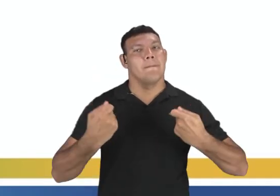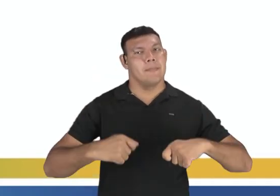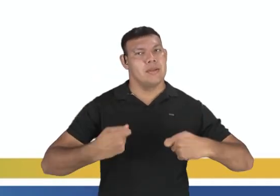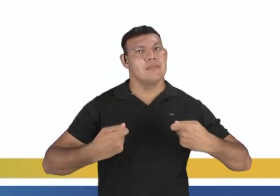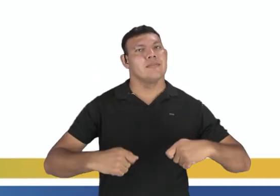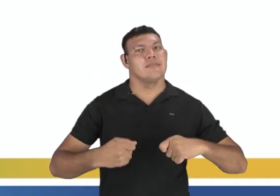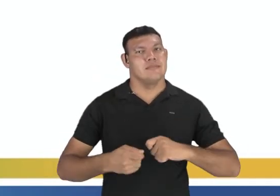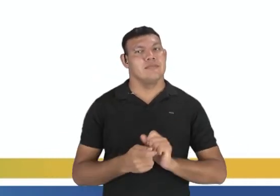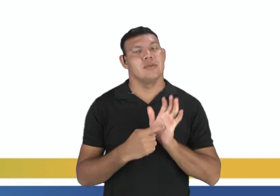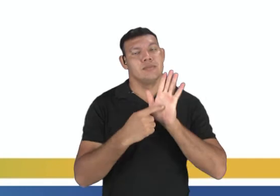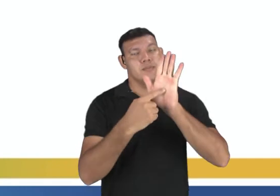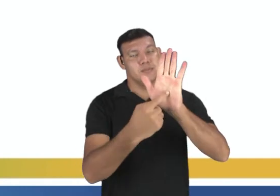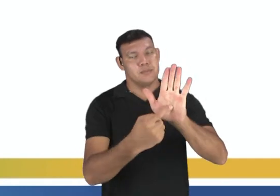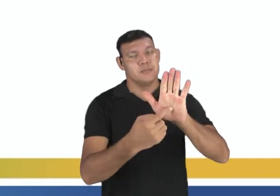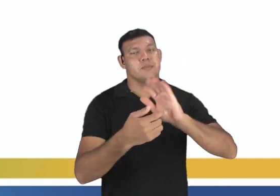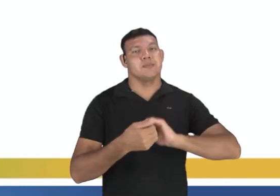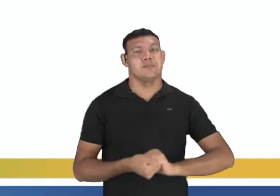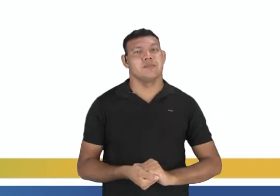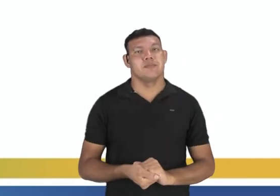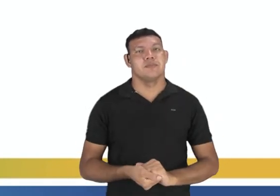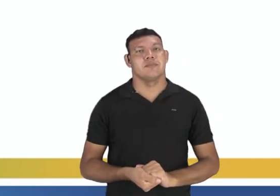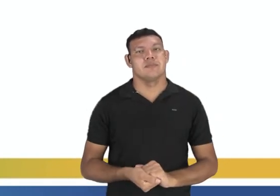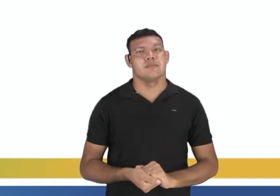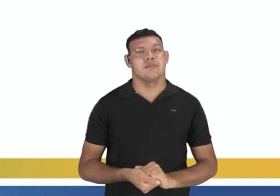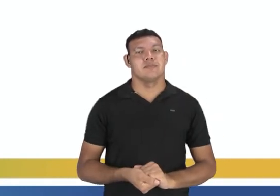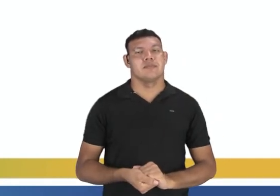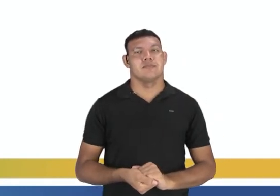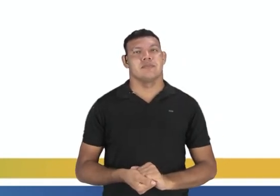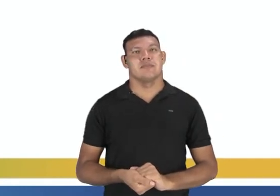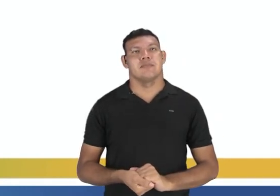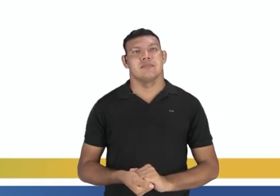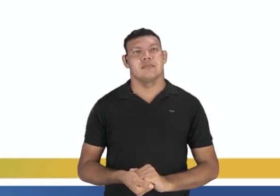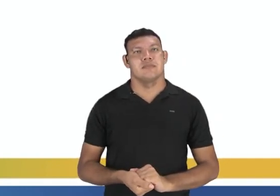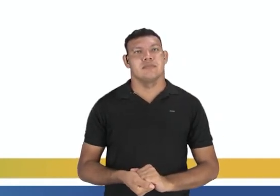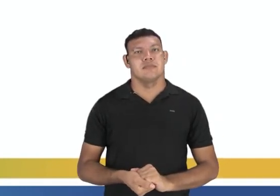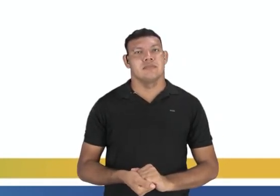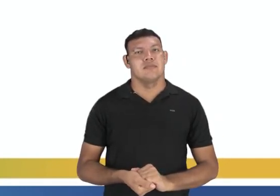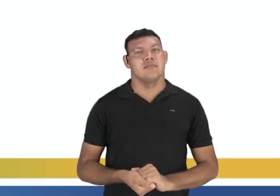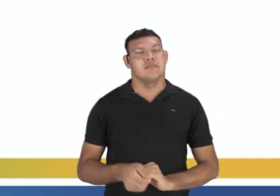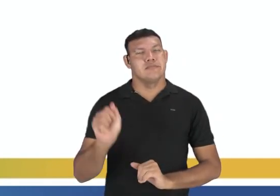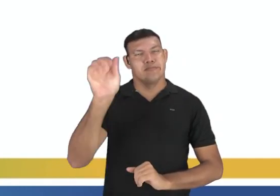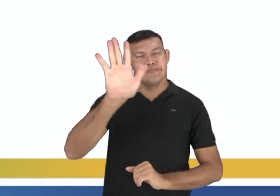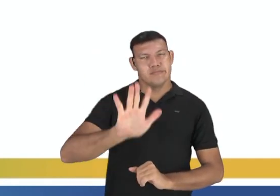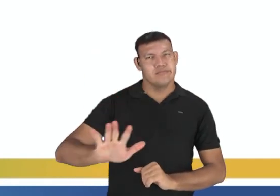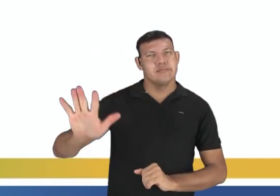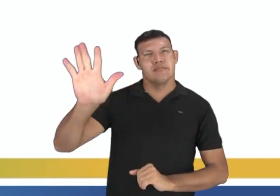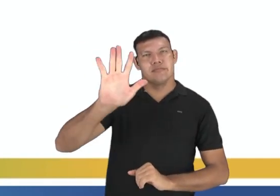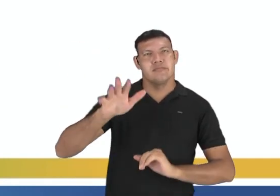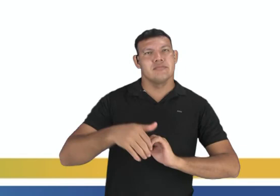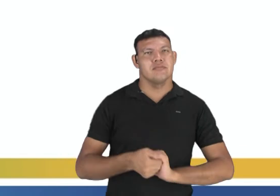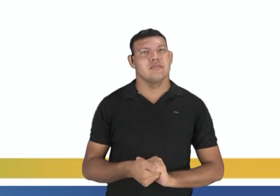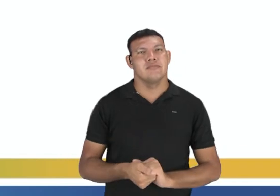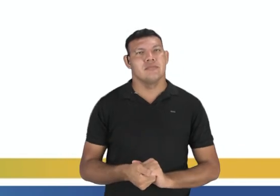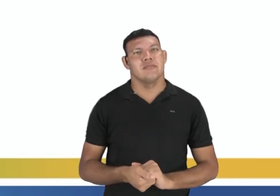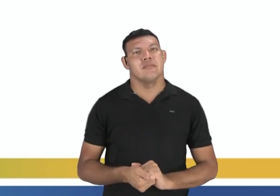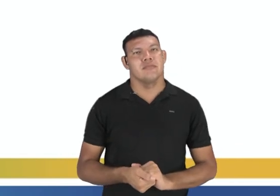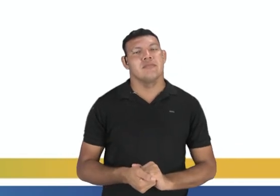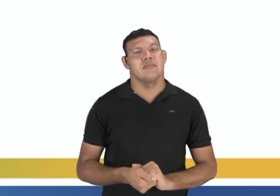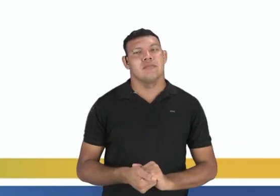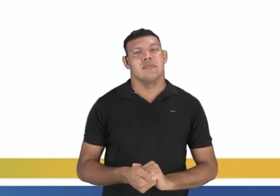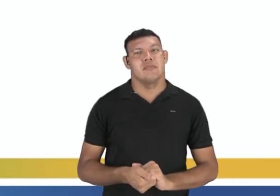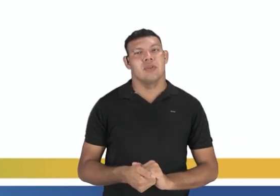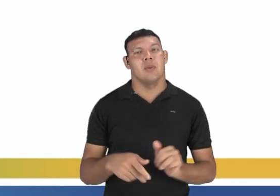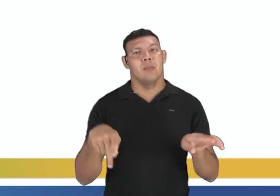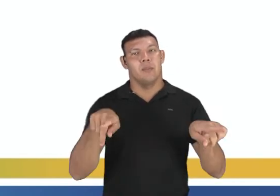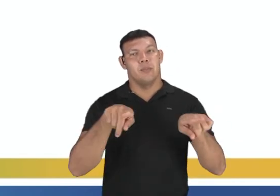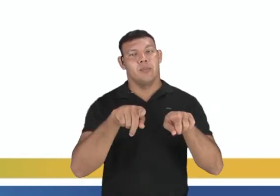estou mostrando para vocês na imagem. Geralmente essa posição é uma posição ginecológica, né? Mais